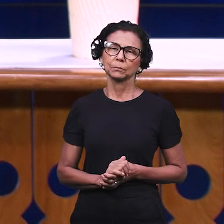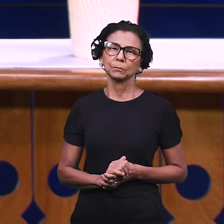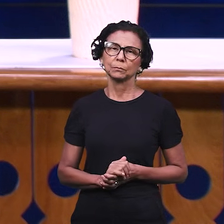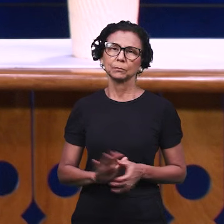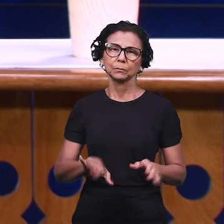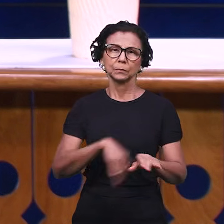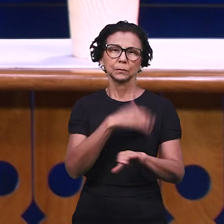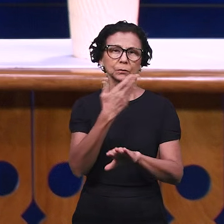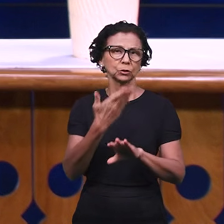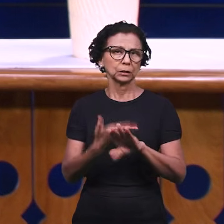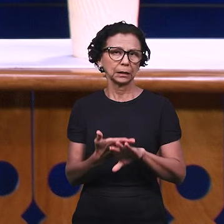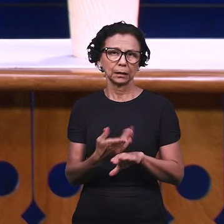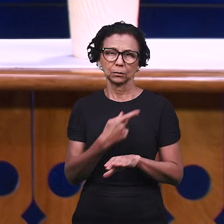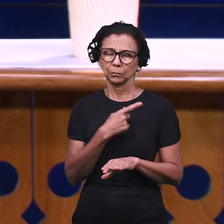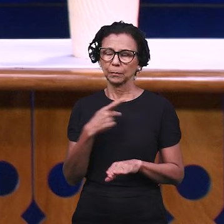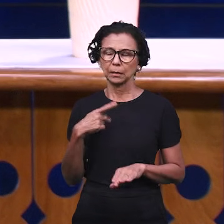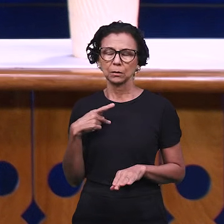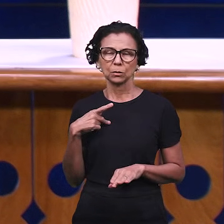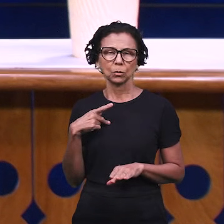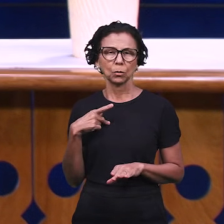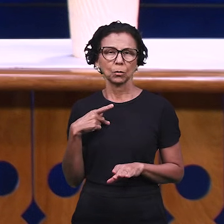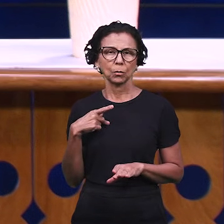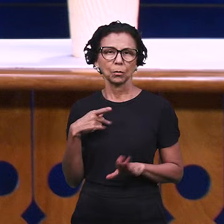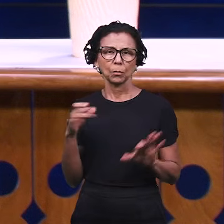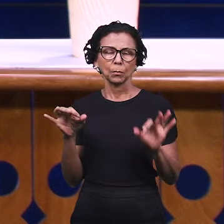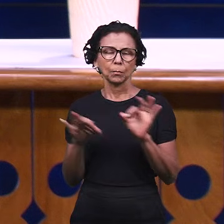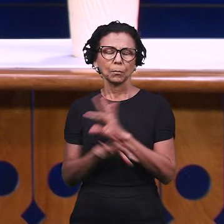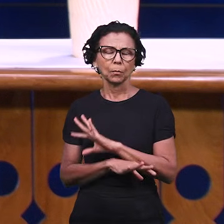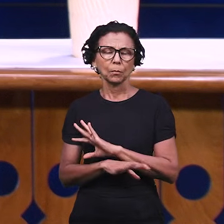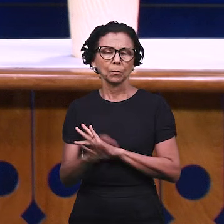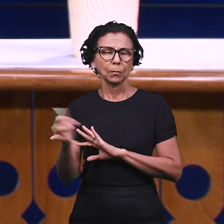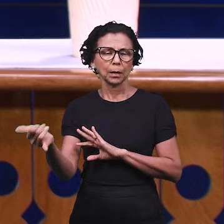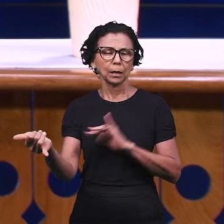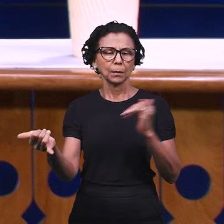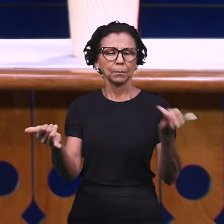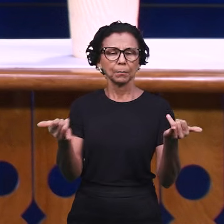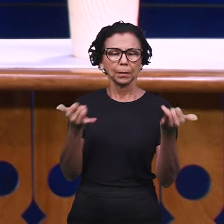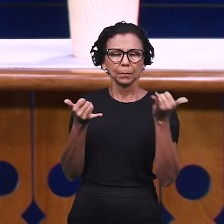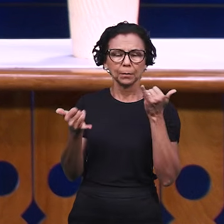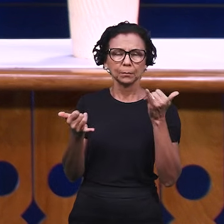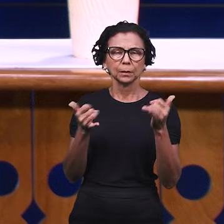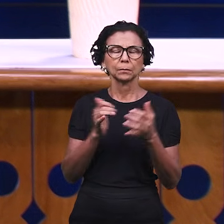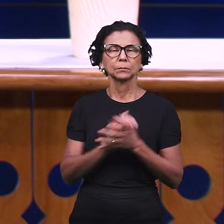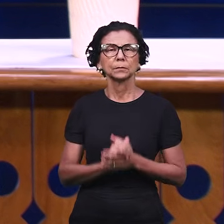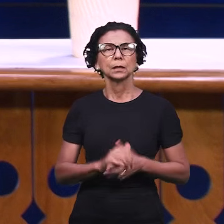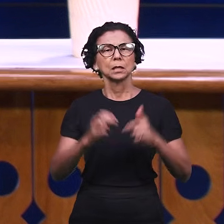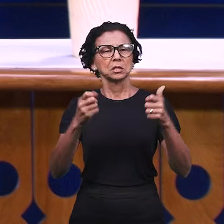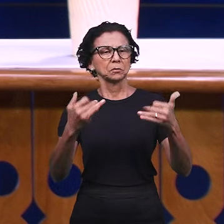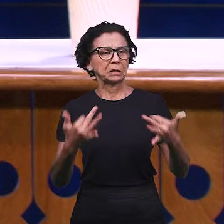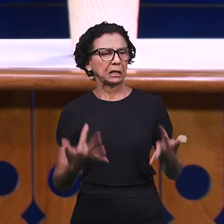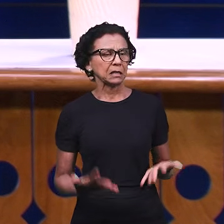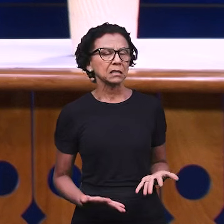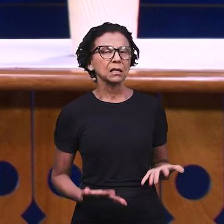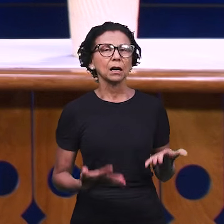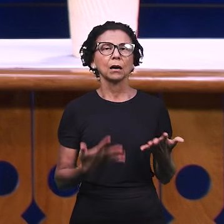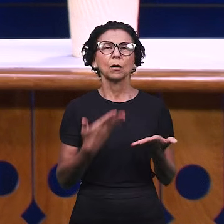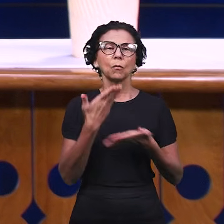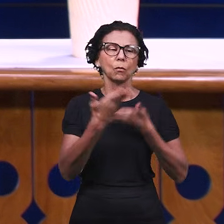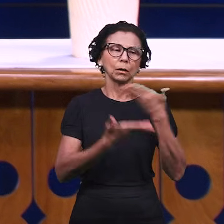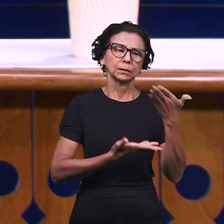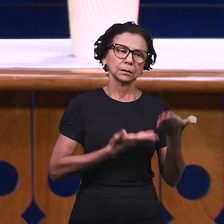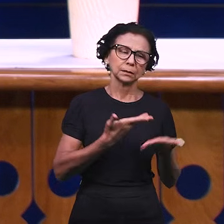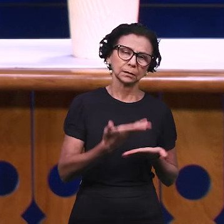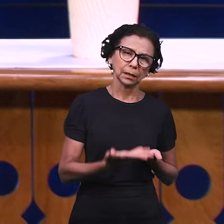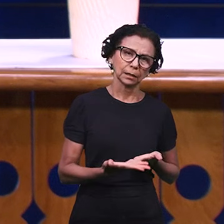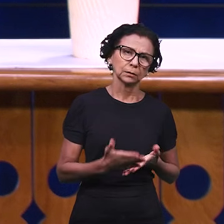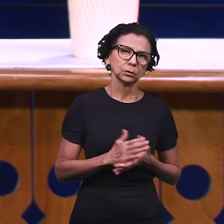ligar a 24 horas, pastores à disposição para orarem por você, para trazer algum esclarecimento, alguma assistência